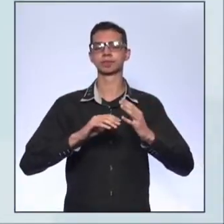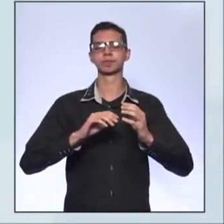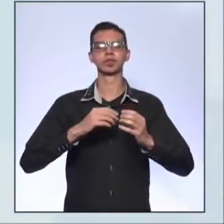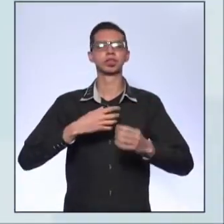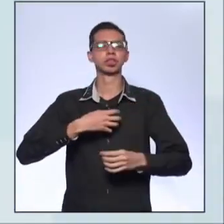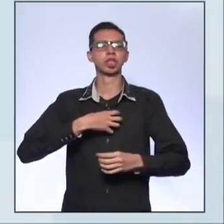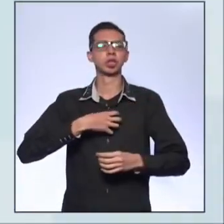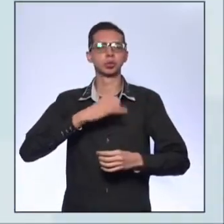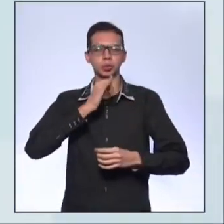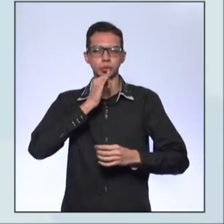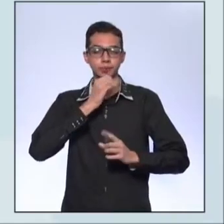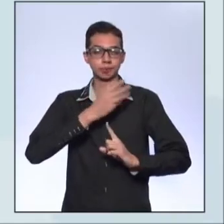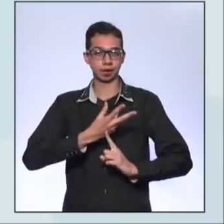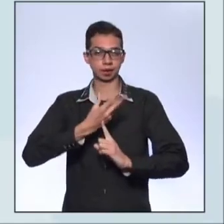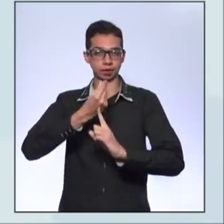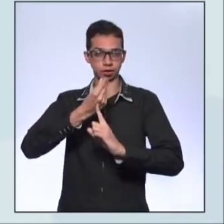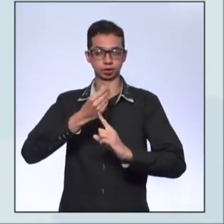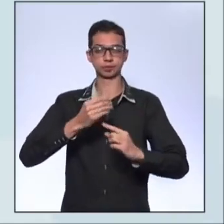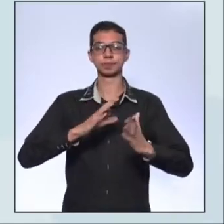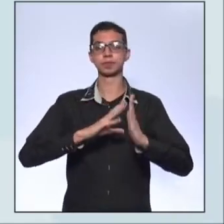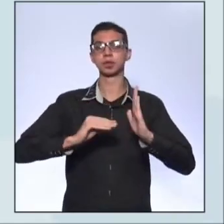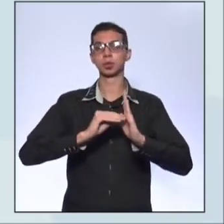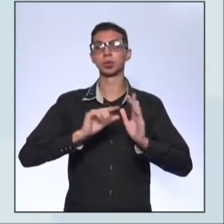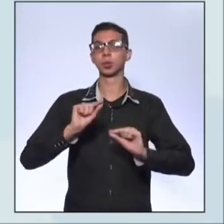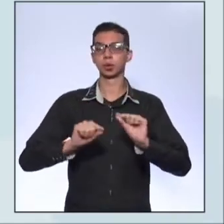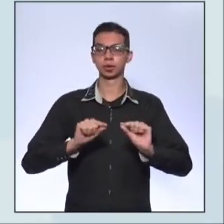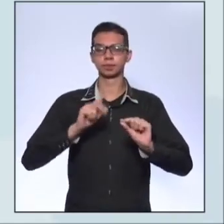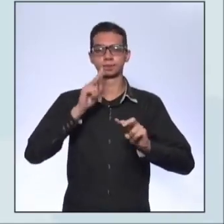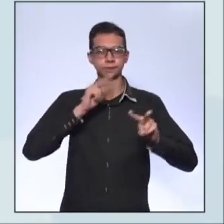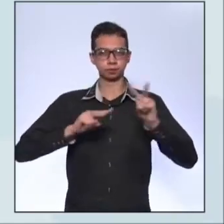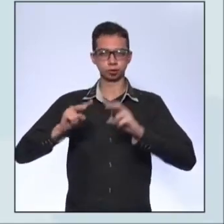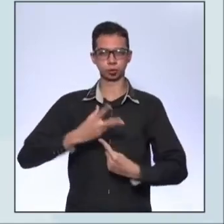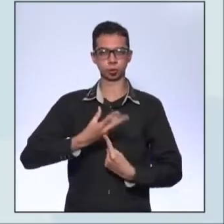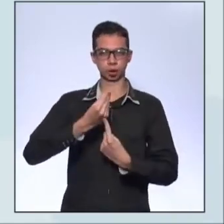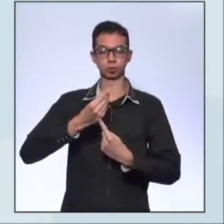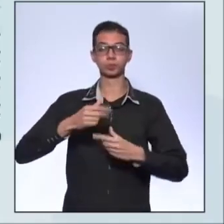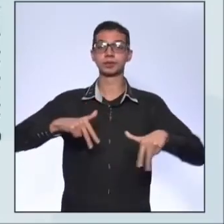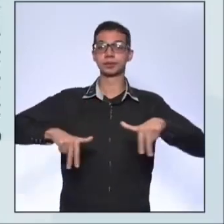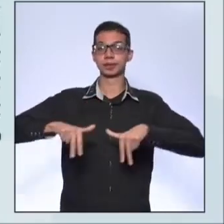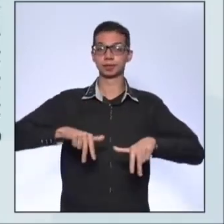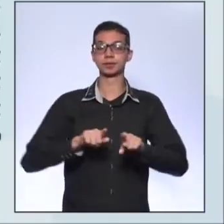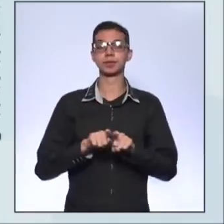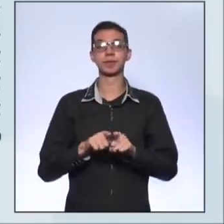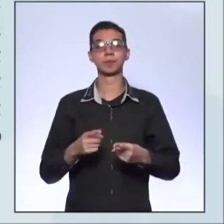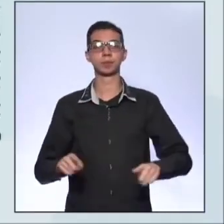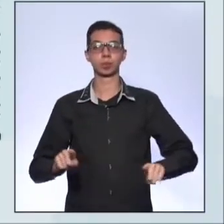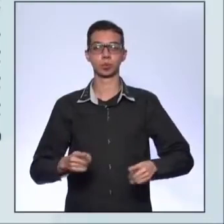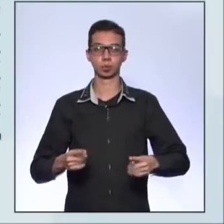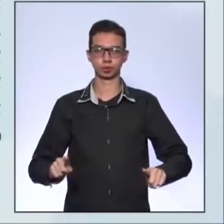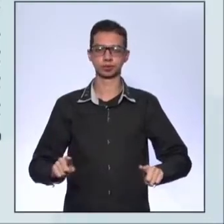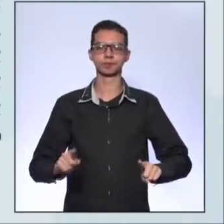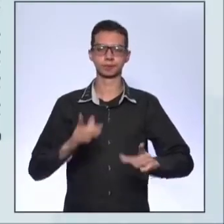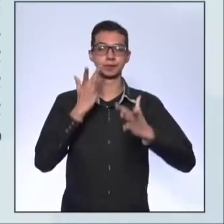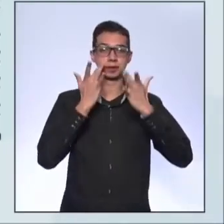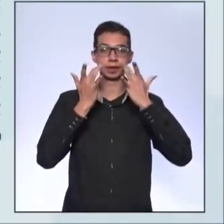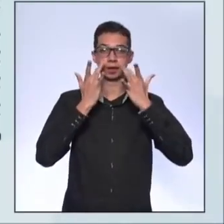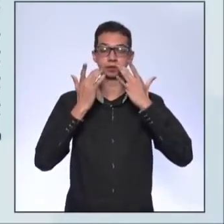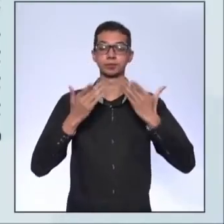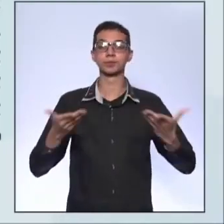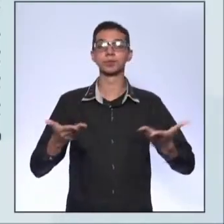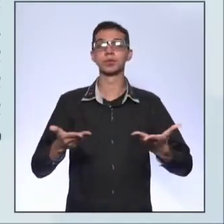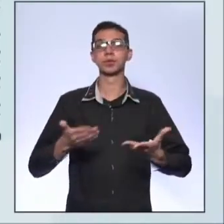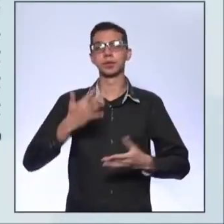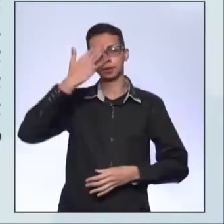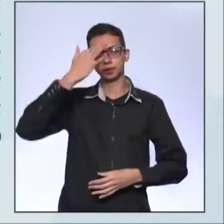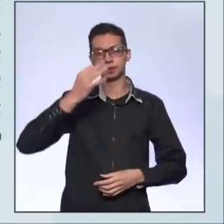para nós são as artes visuais, a dança, a música e o teatro. Então, vamos lá. Vamos entender um